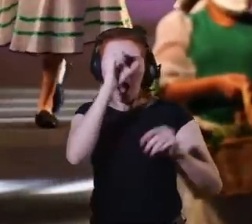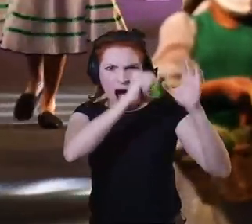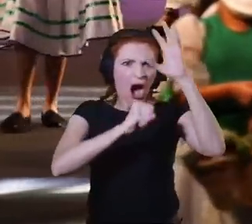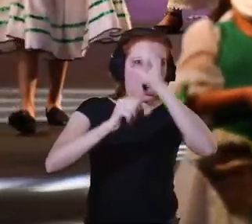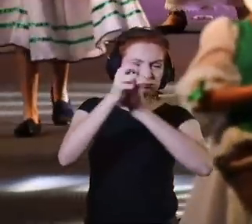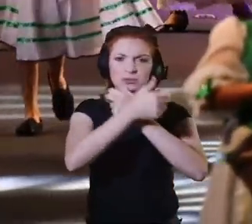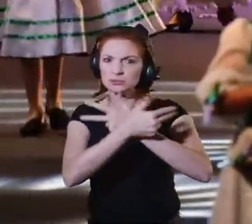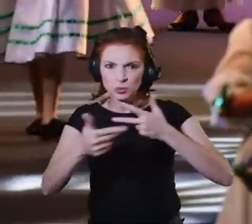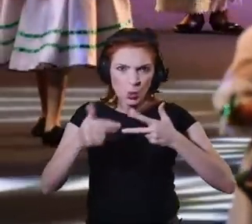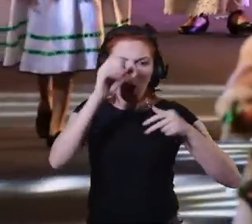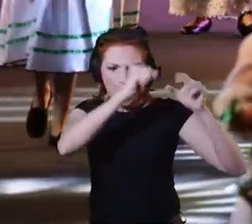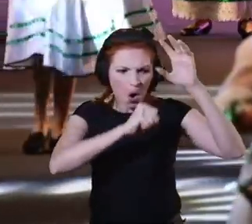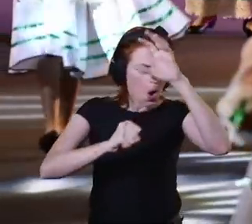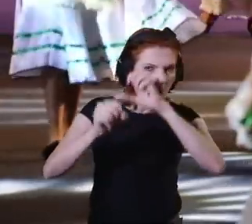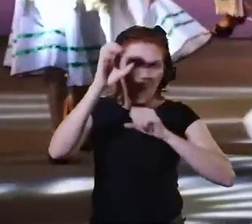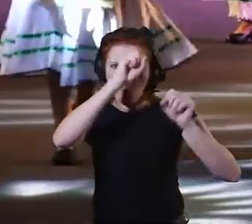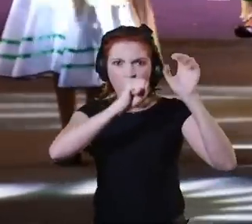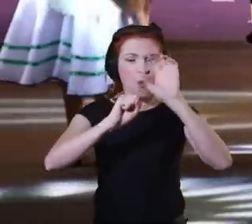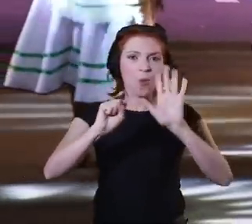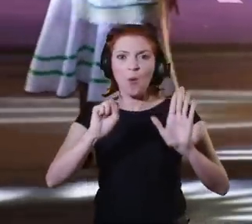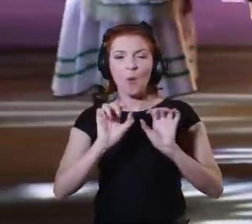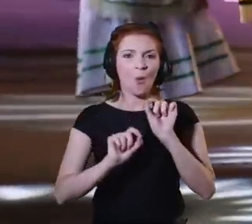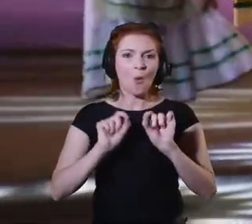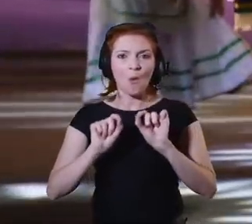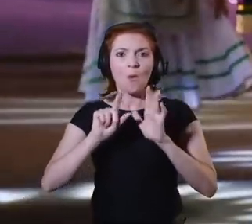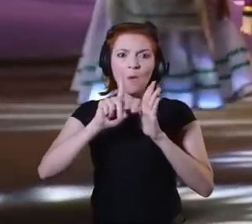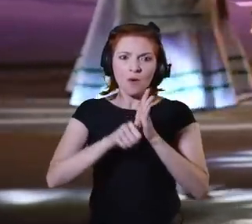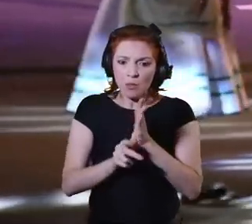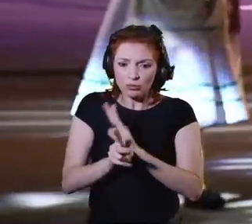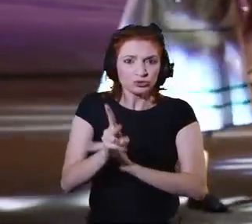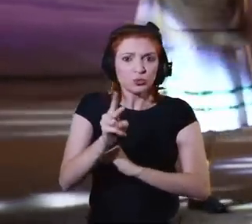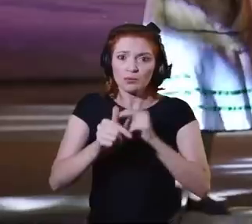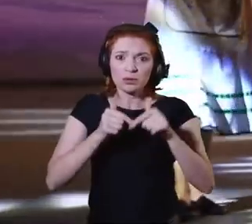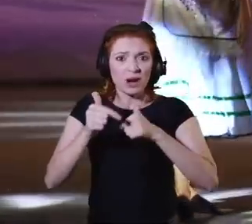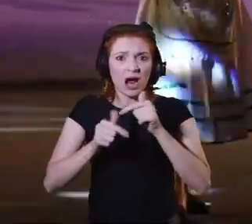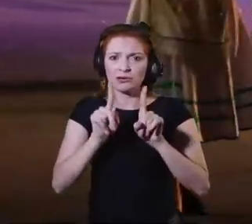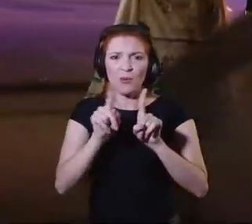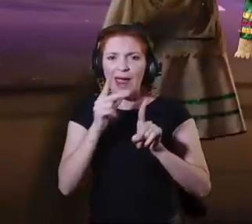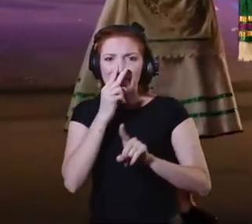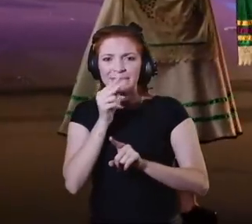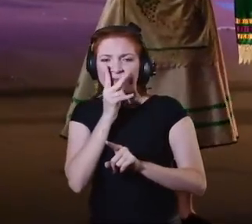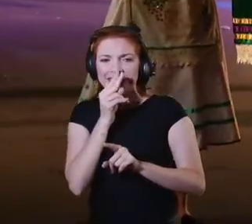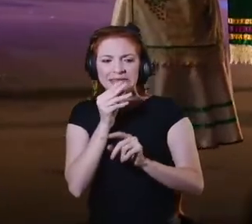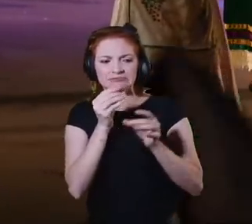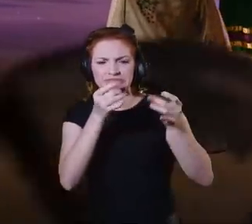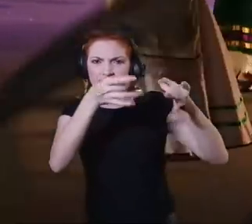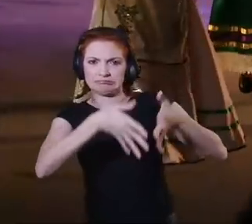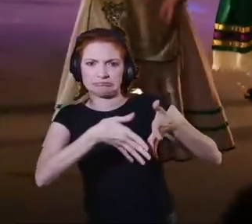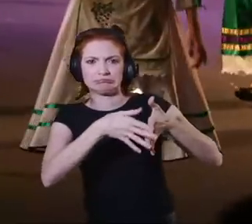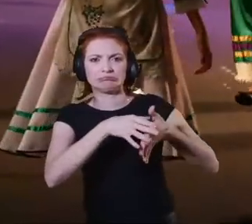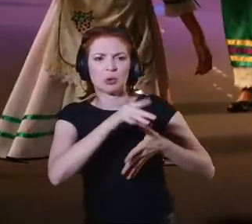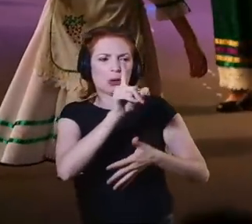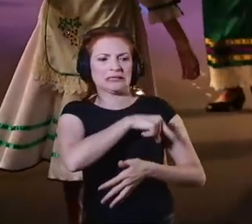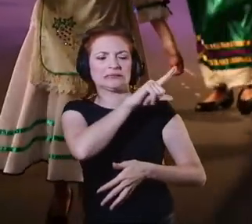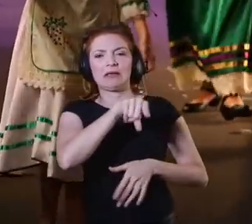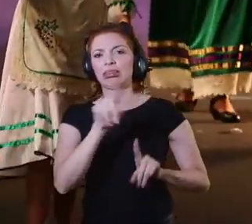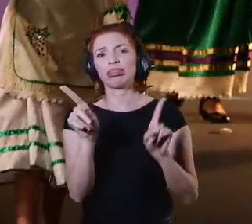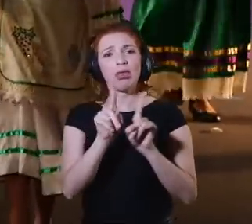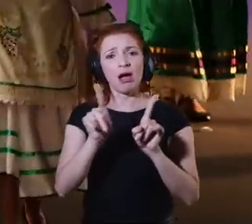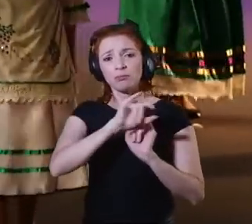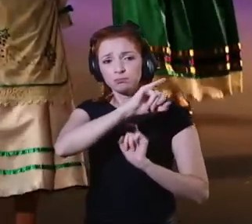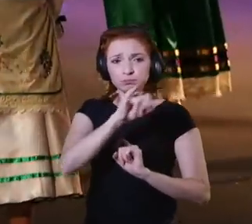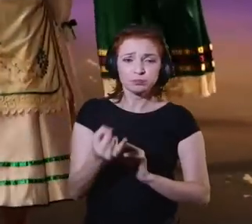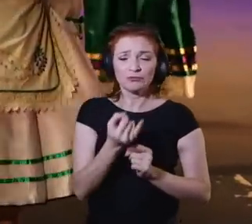do concurso. E aí depois continuam trabalhando, não se joga fora todo o conhecimento que elas adquiriram. Essa foi